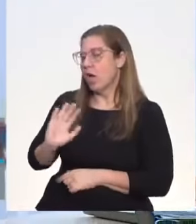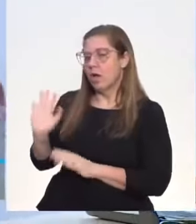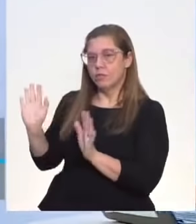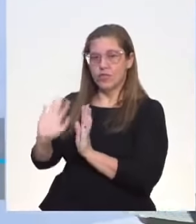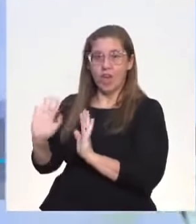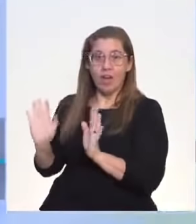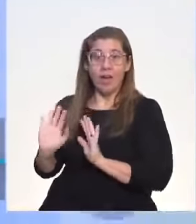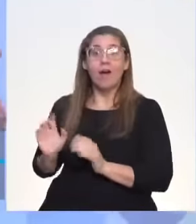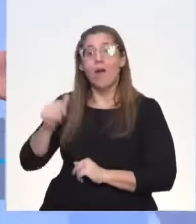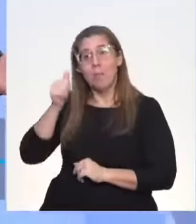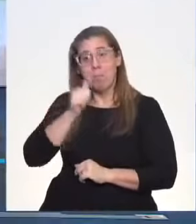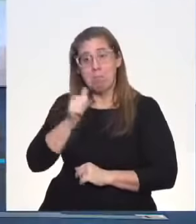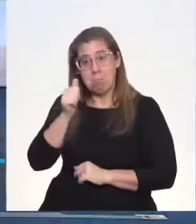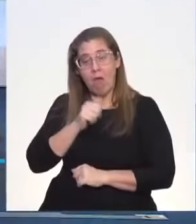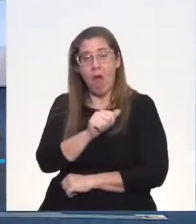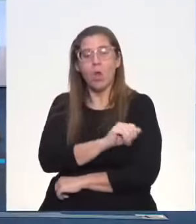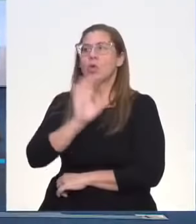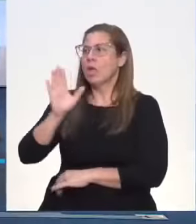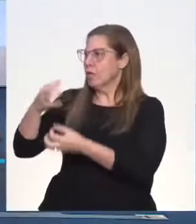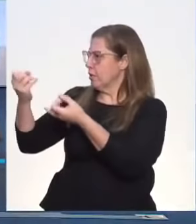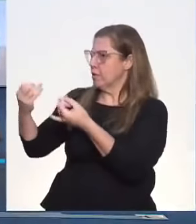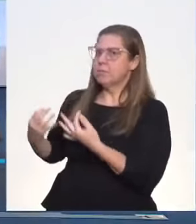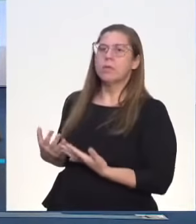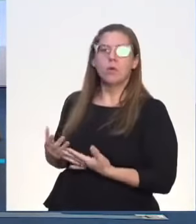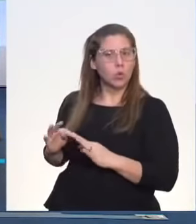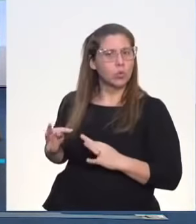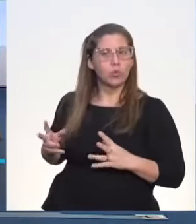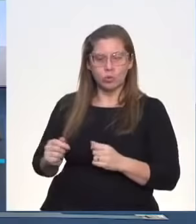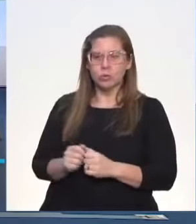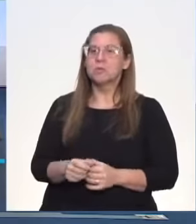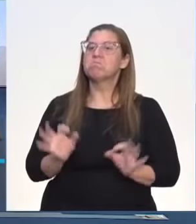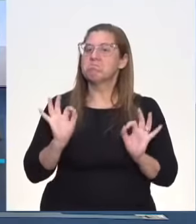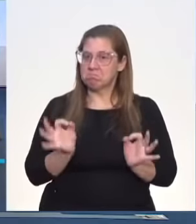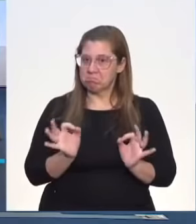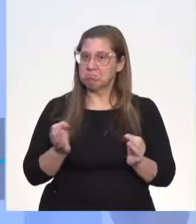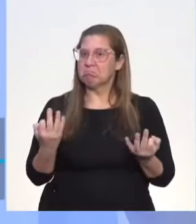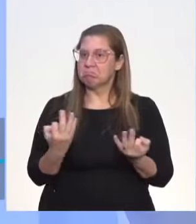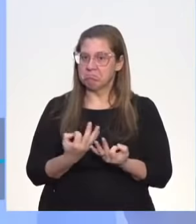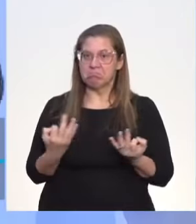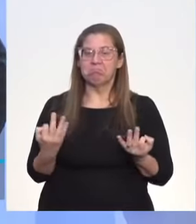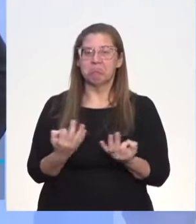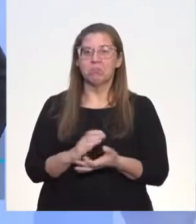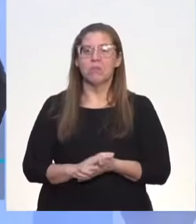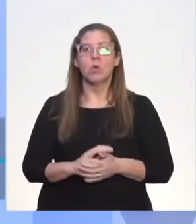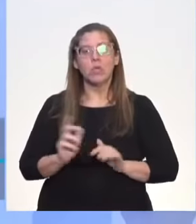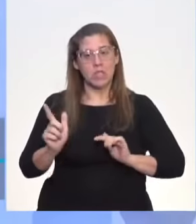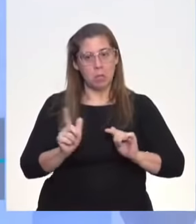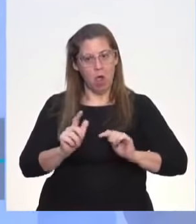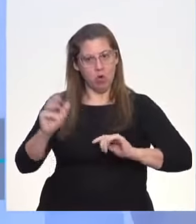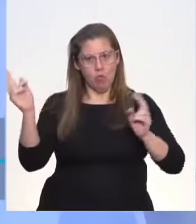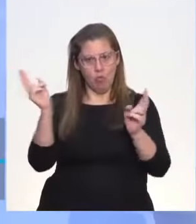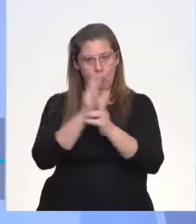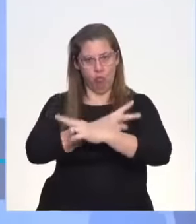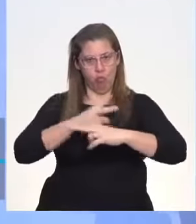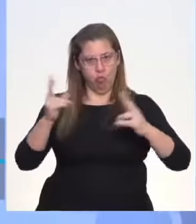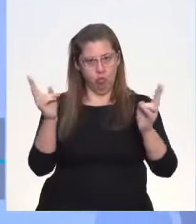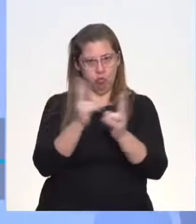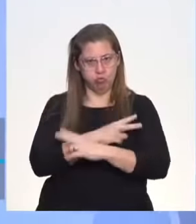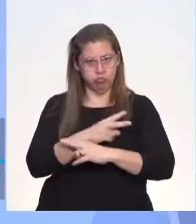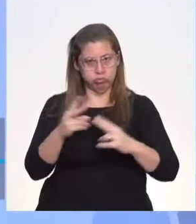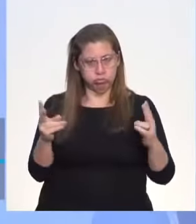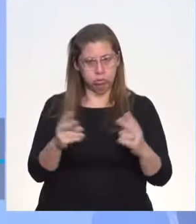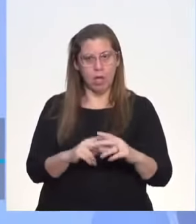não fica com Deus aí tchau falou tudo que precisava e exatamente o trabalho da do vento para fazer